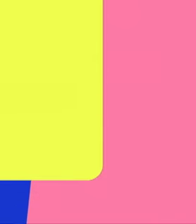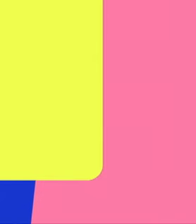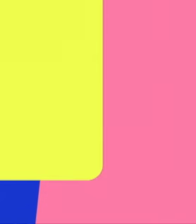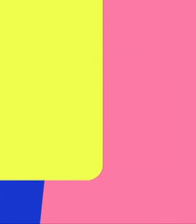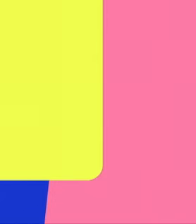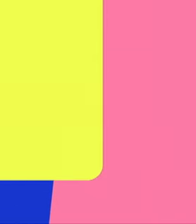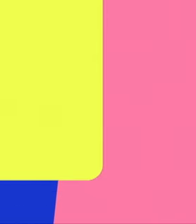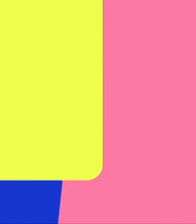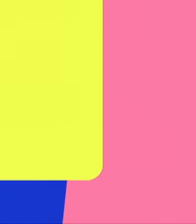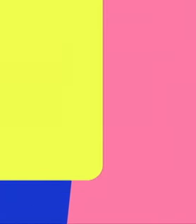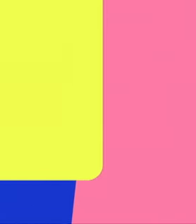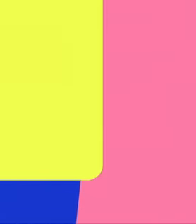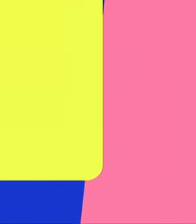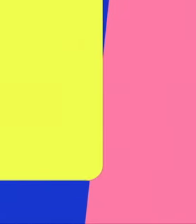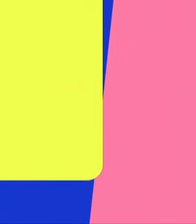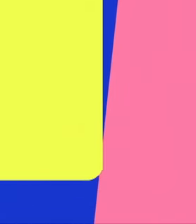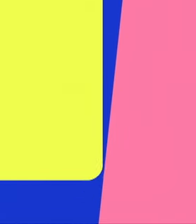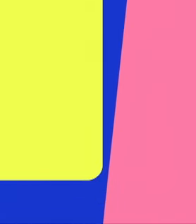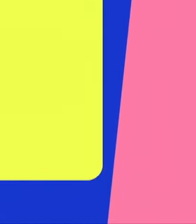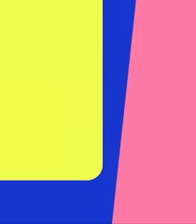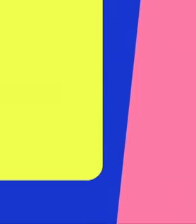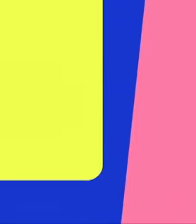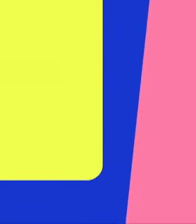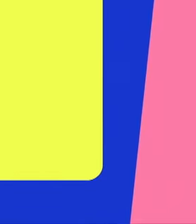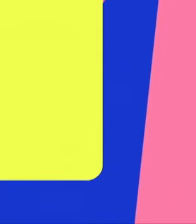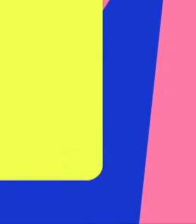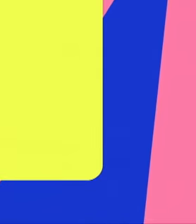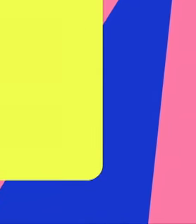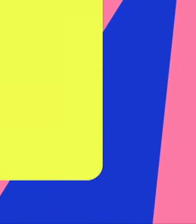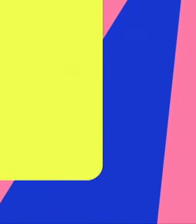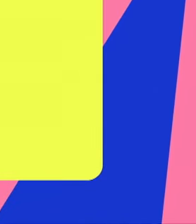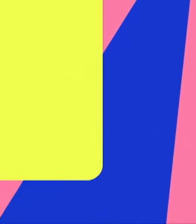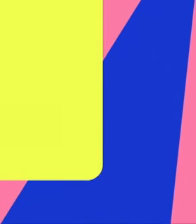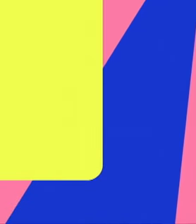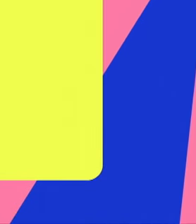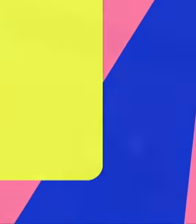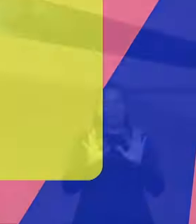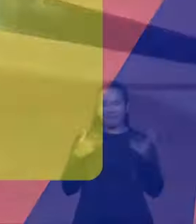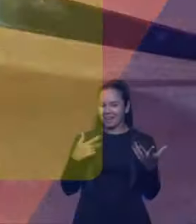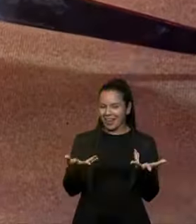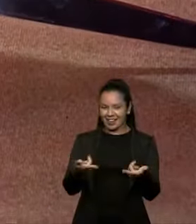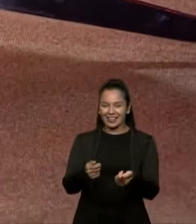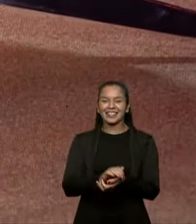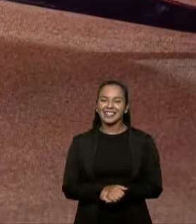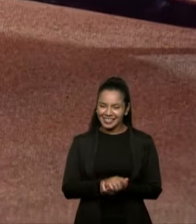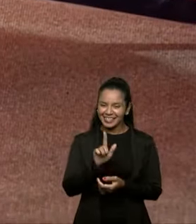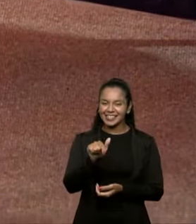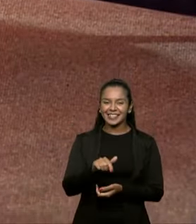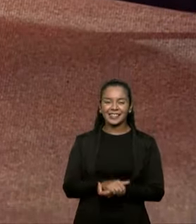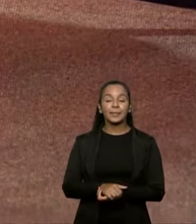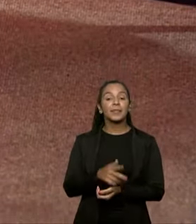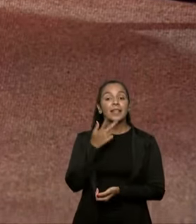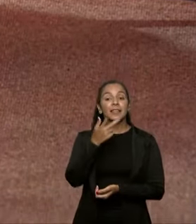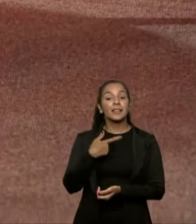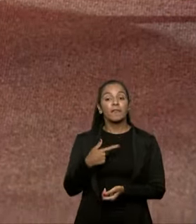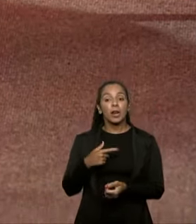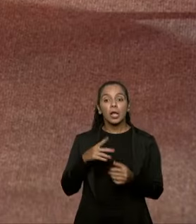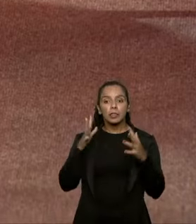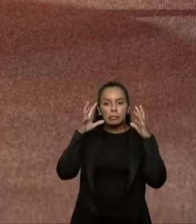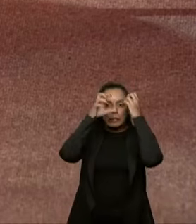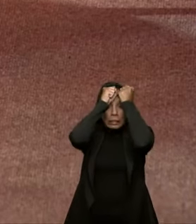chinelo. Amo o ícone fashion desconstruída, sem censura. Olha lá. Gente, tá... não, e tá escrito, né? Não aperte a minha